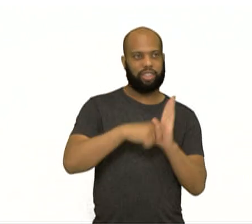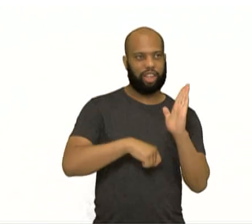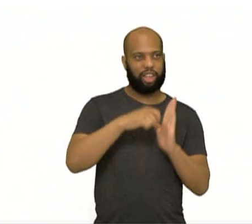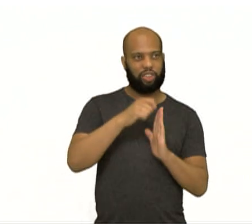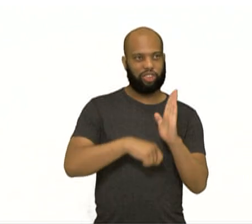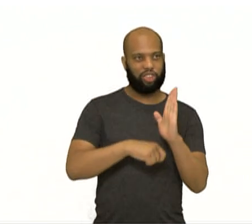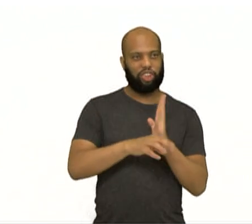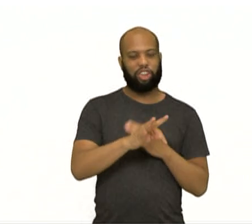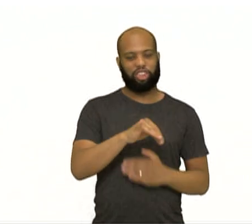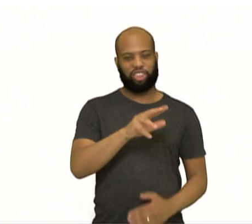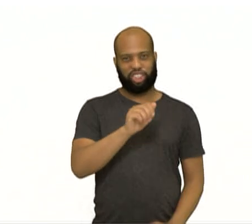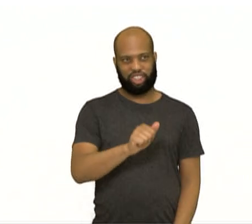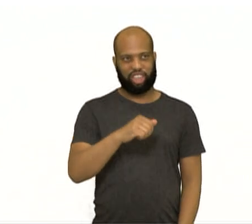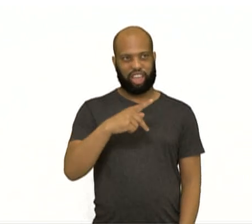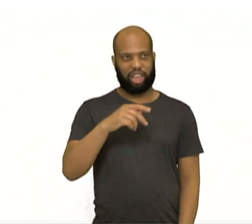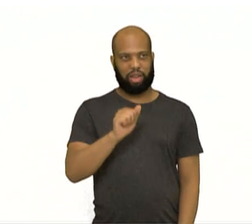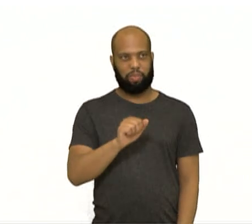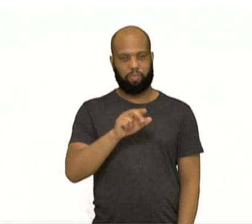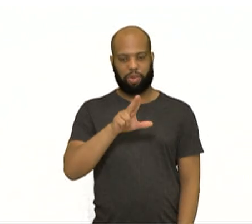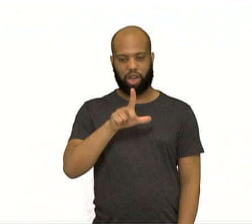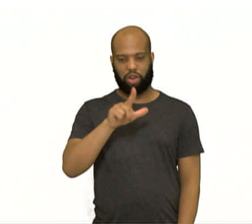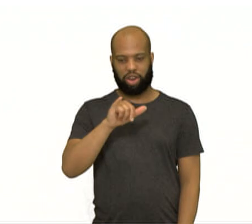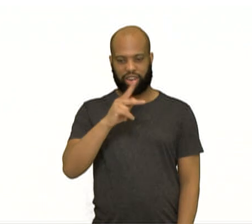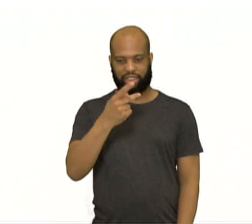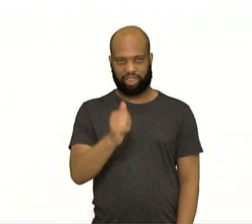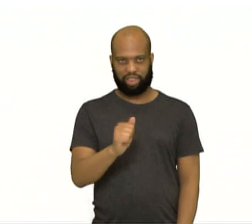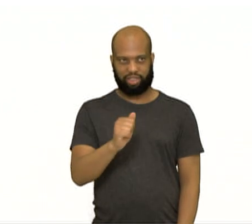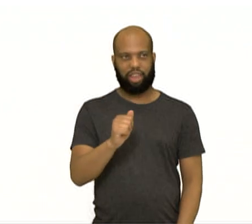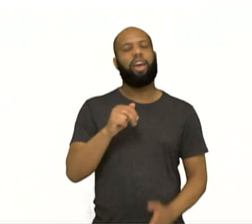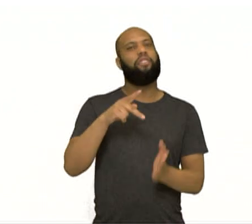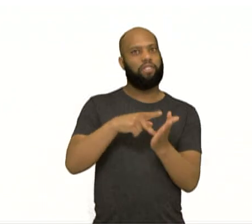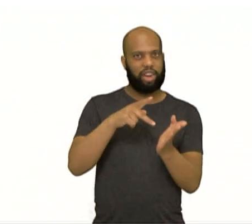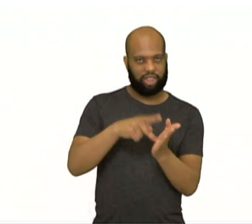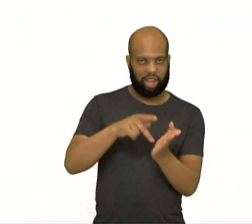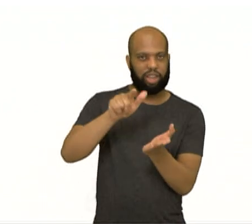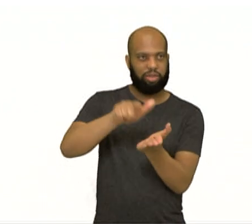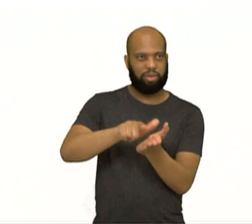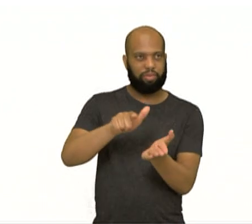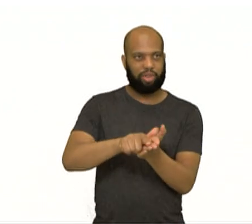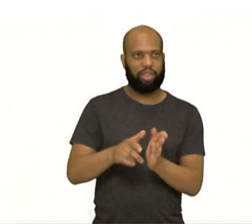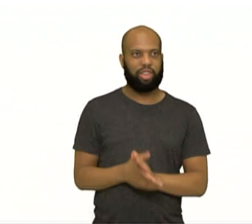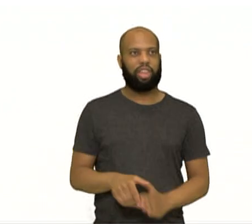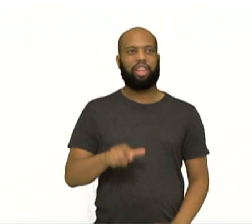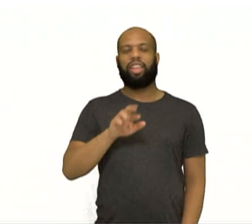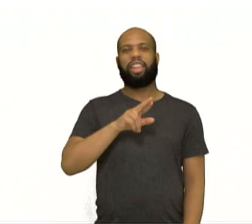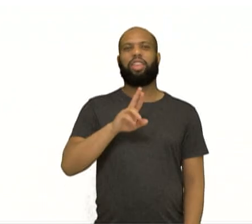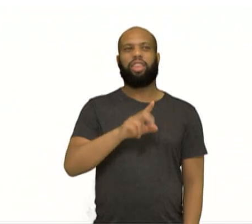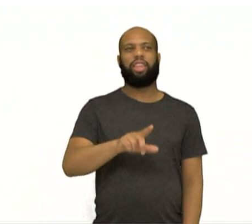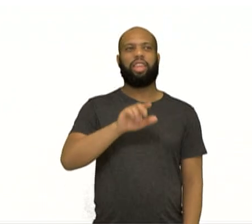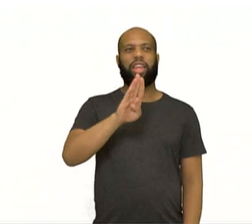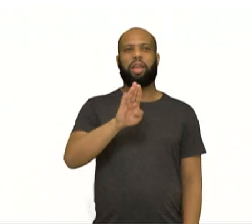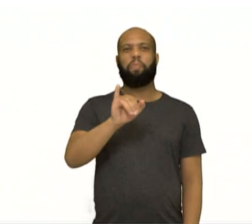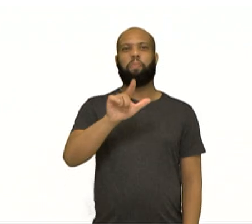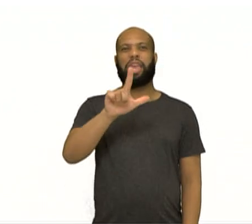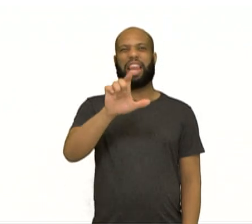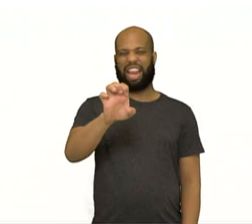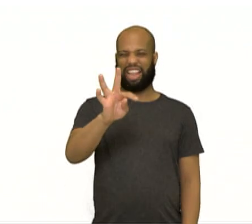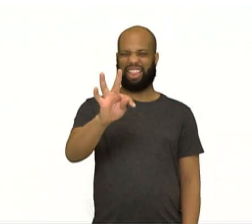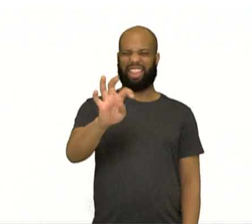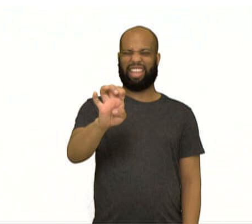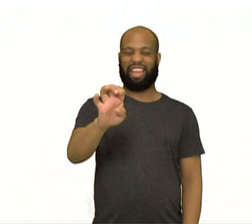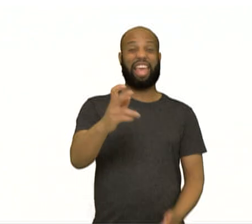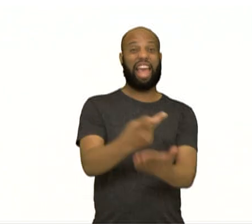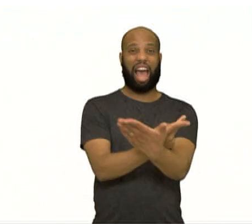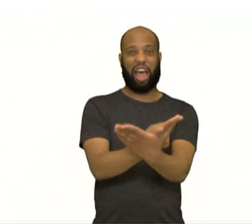esse bilhete, informava o papel. Claro que não é bem bilhete que está escrito aqui, né? É o bilhete.